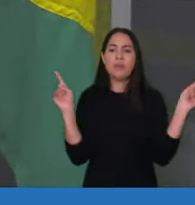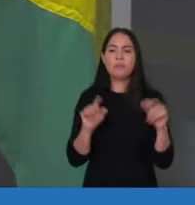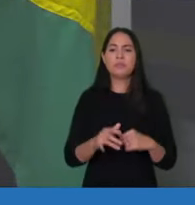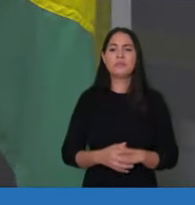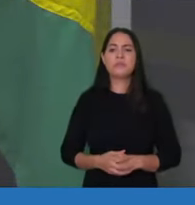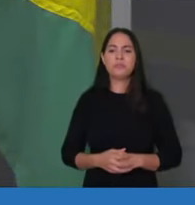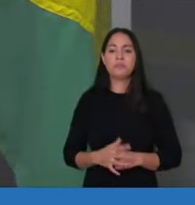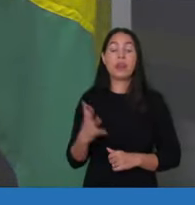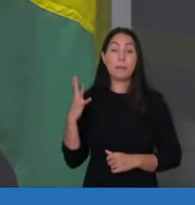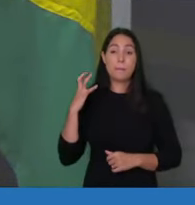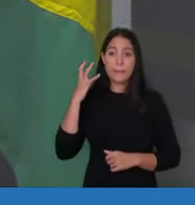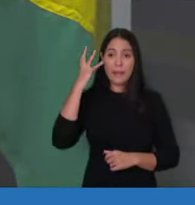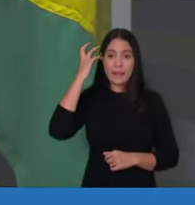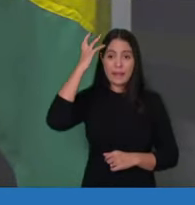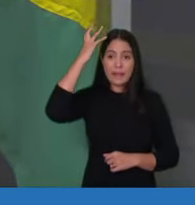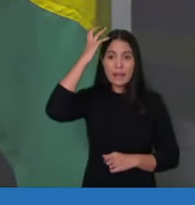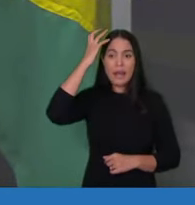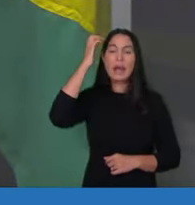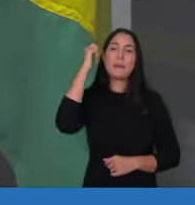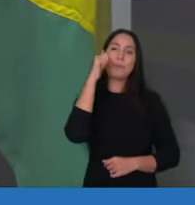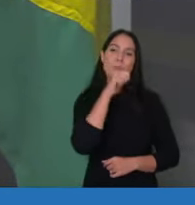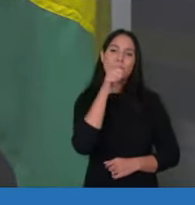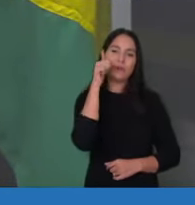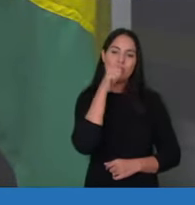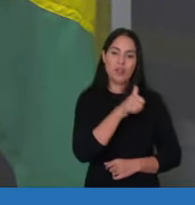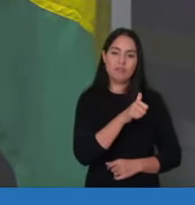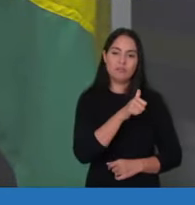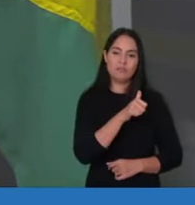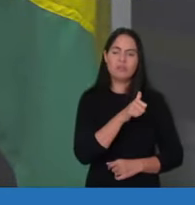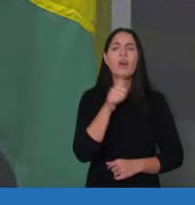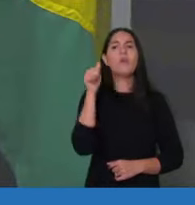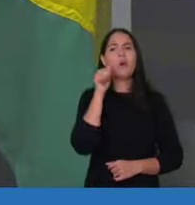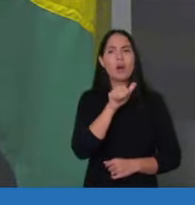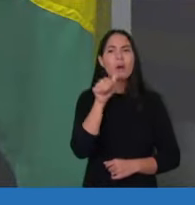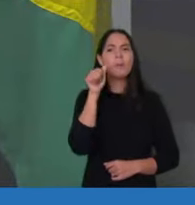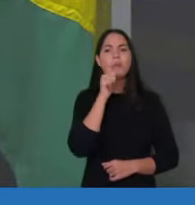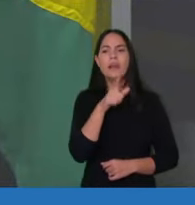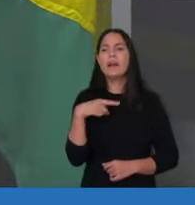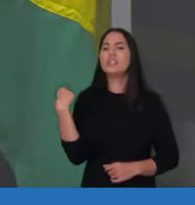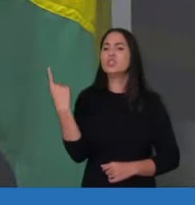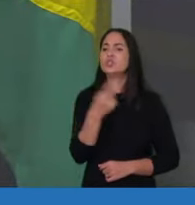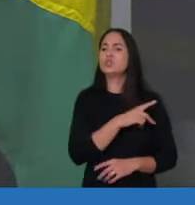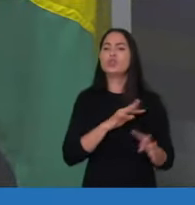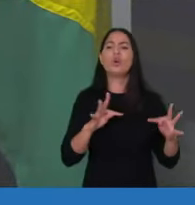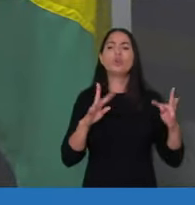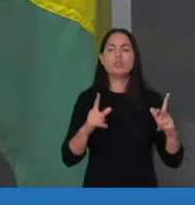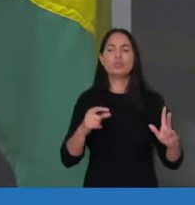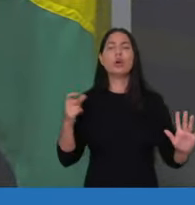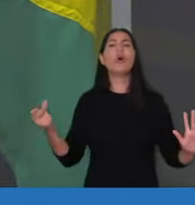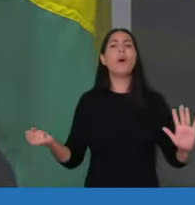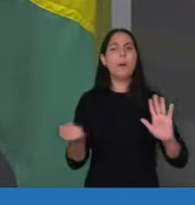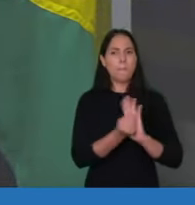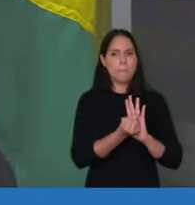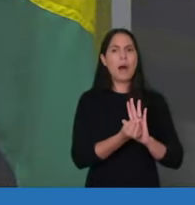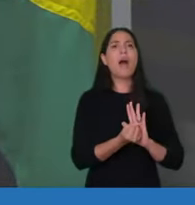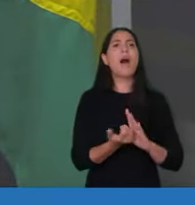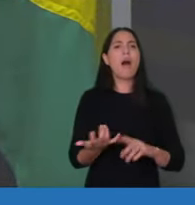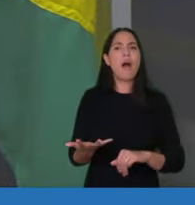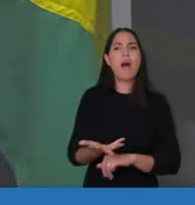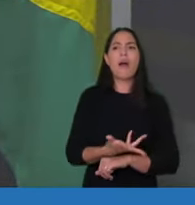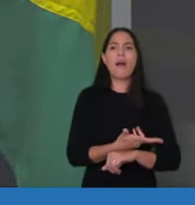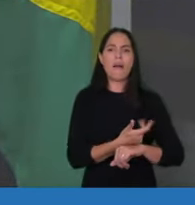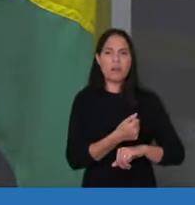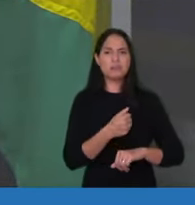uma mulher que deixou um grande legado para todas nós. Ela não se